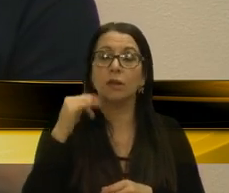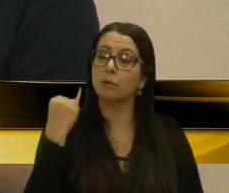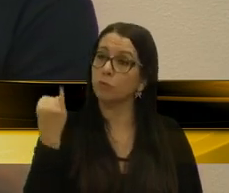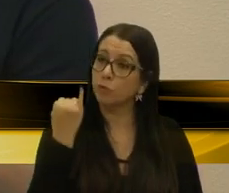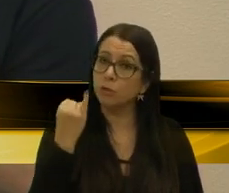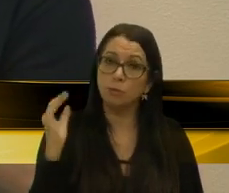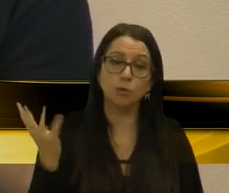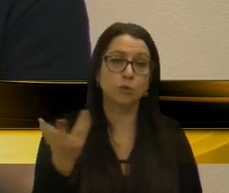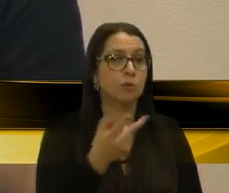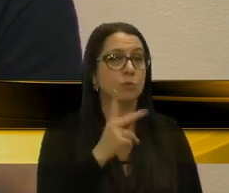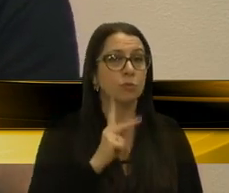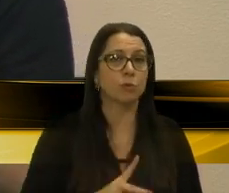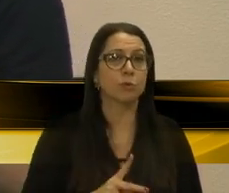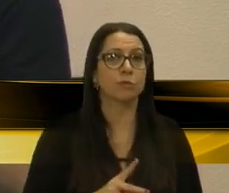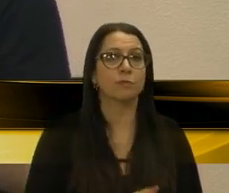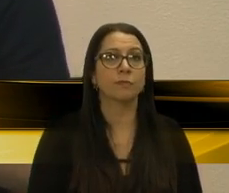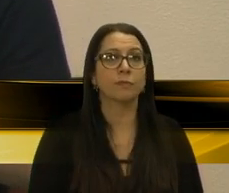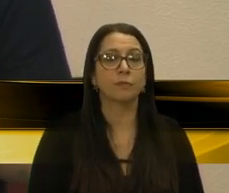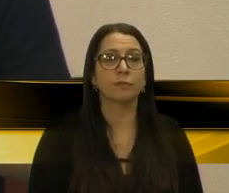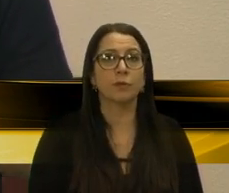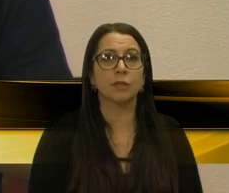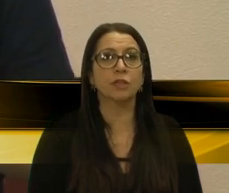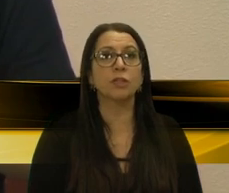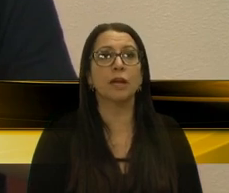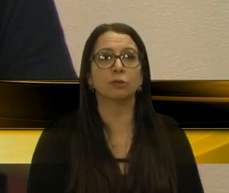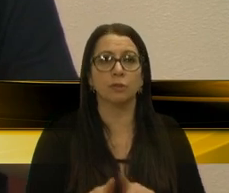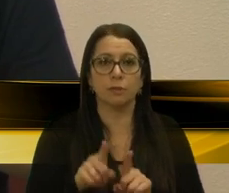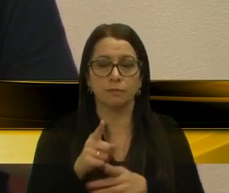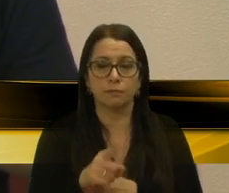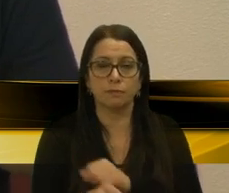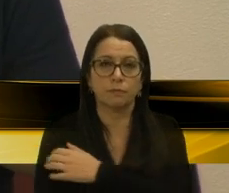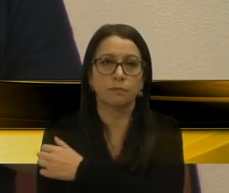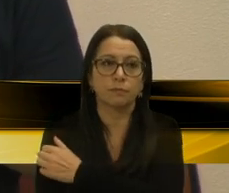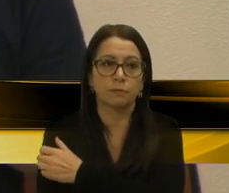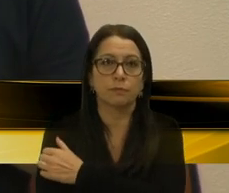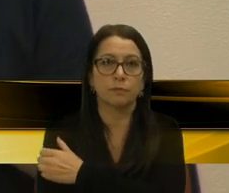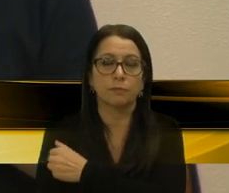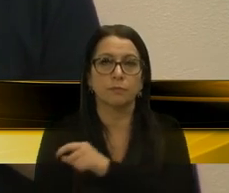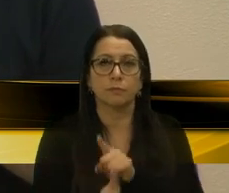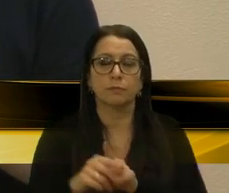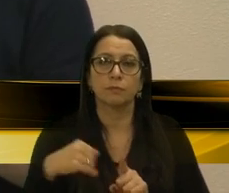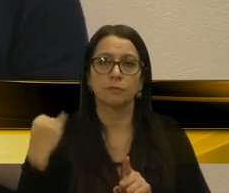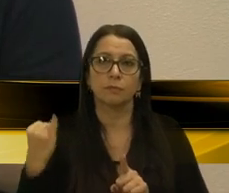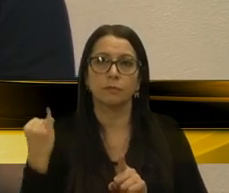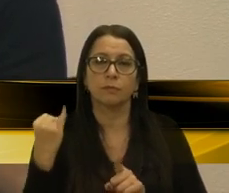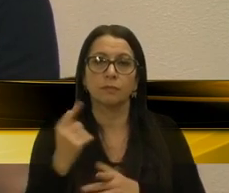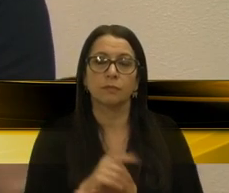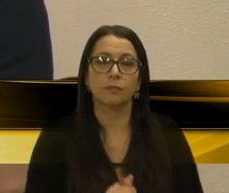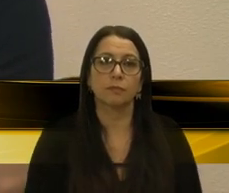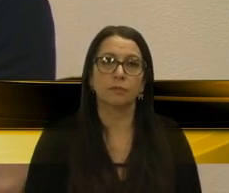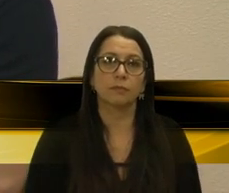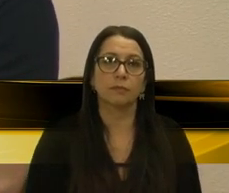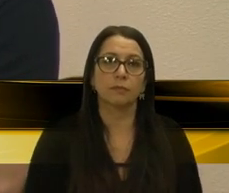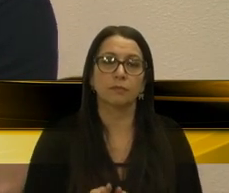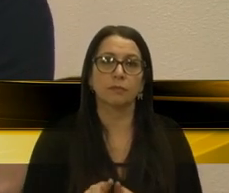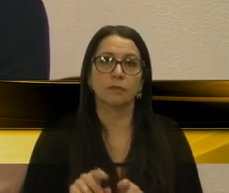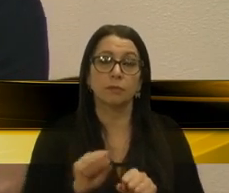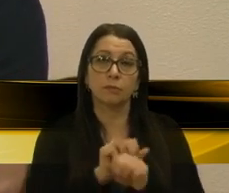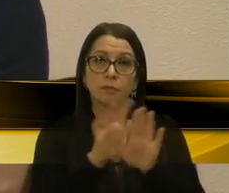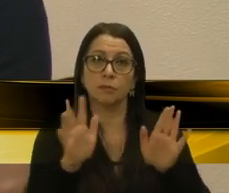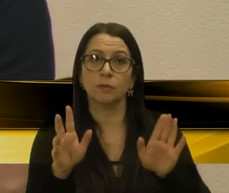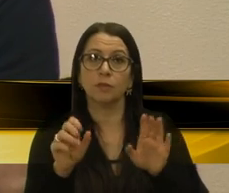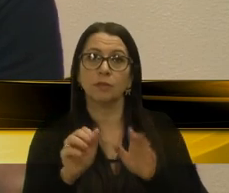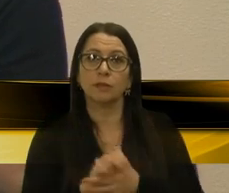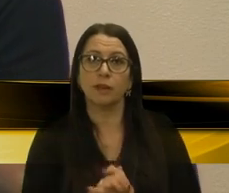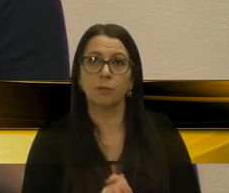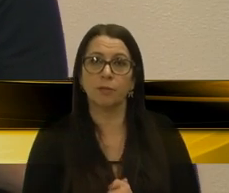para todo mundo. A vida funcional do servidor também. Ela é importante, sim, e ela precisa ser transparente e precisa ser